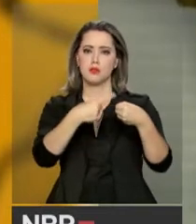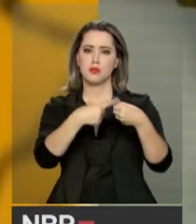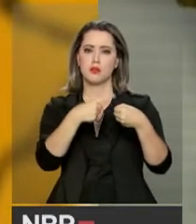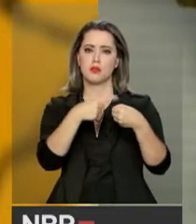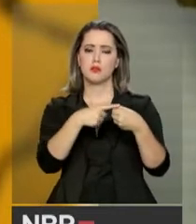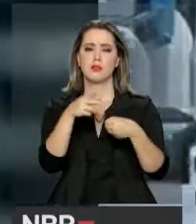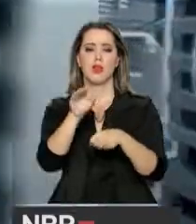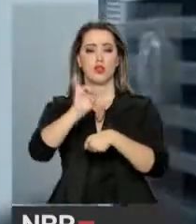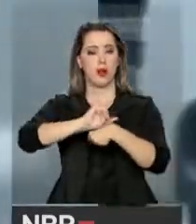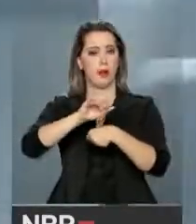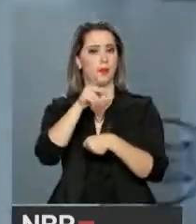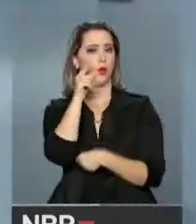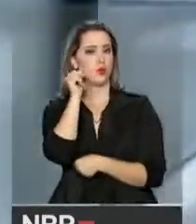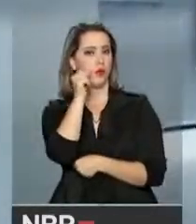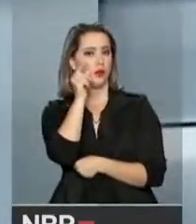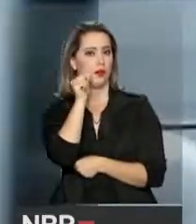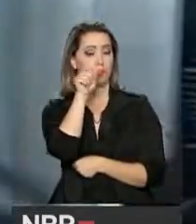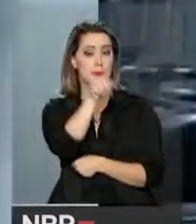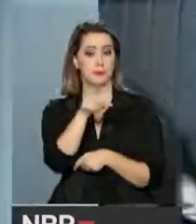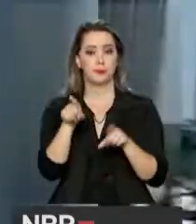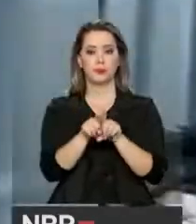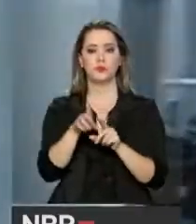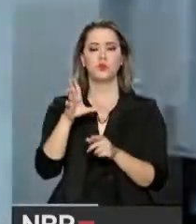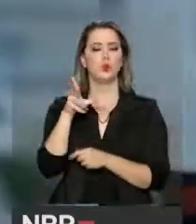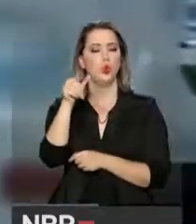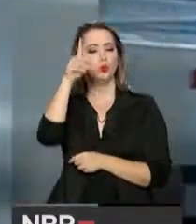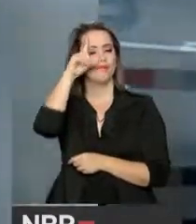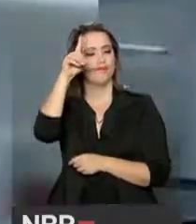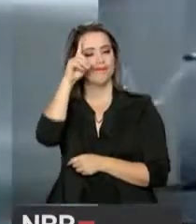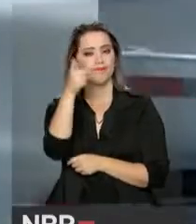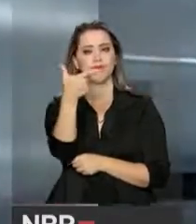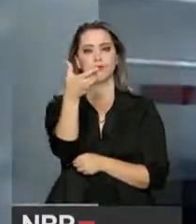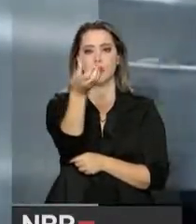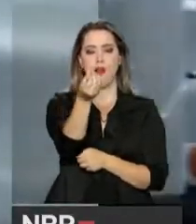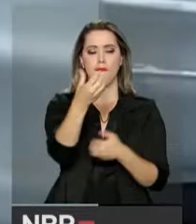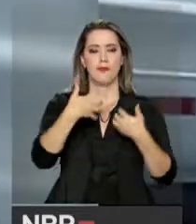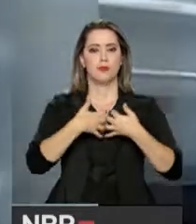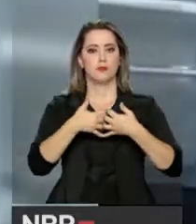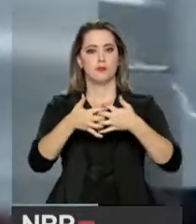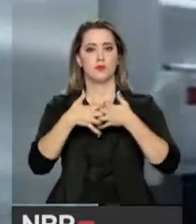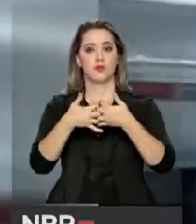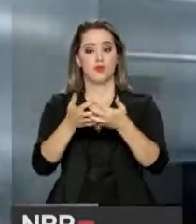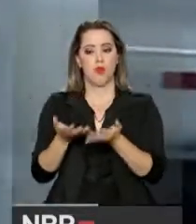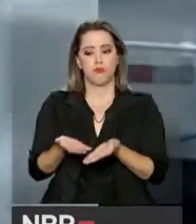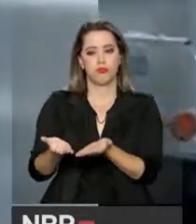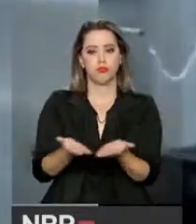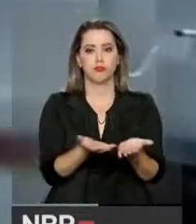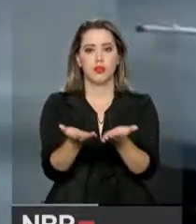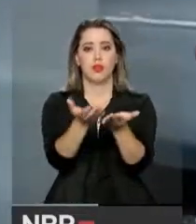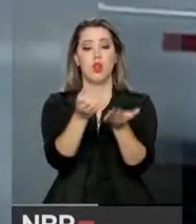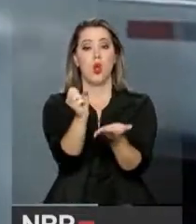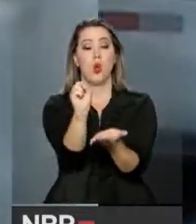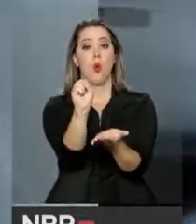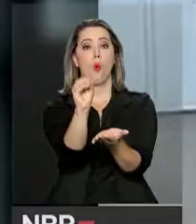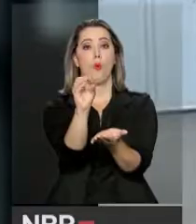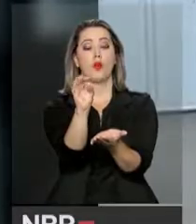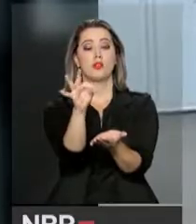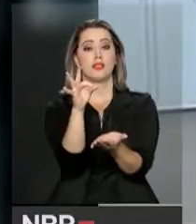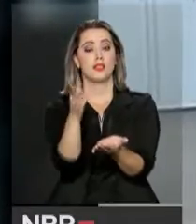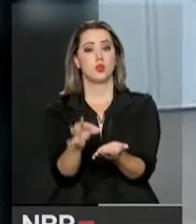de Fortaleza. Diariamente, 26 caminhões abastecem a unidade com cerca de 800 toneladas de